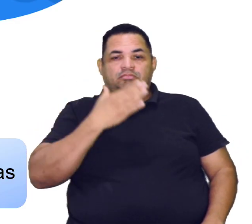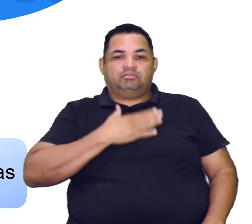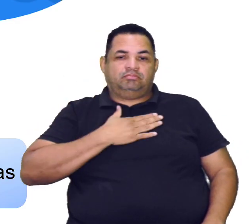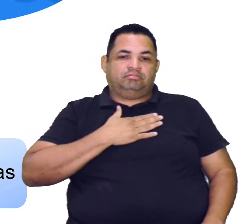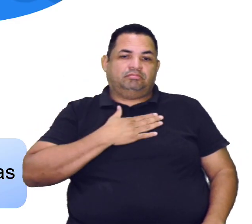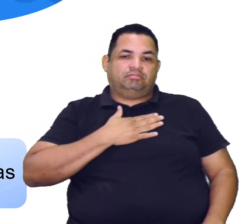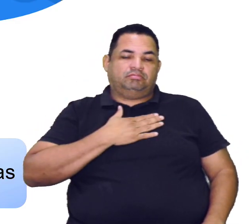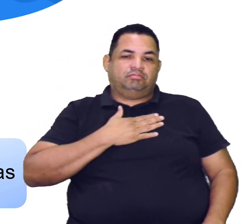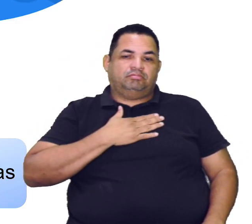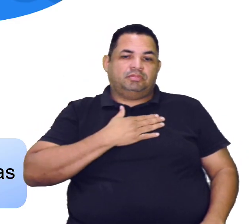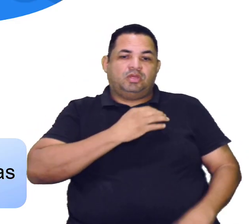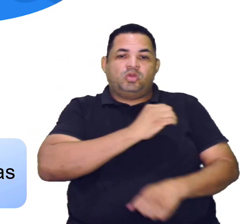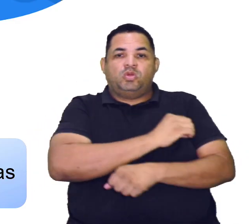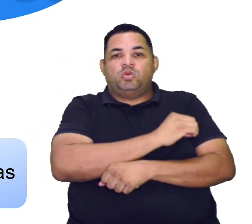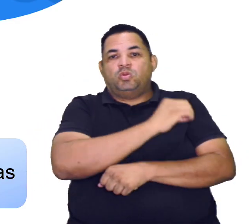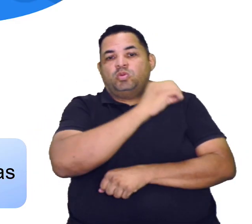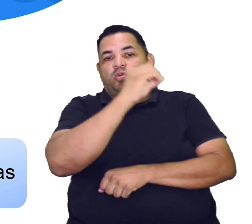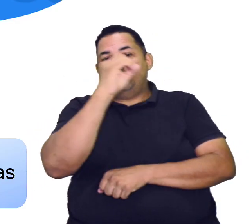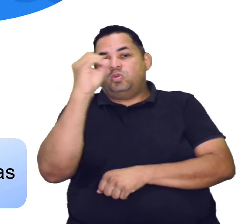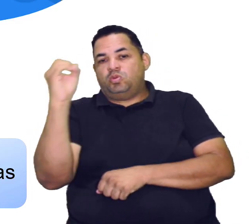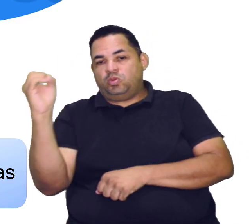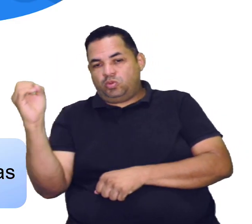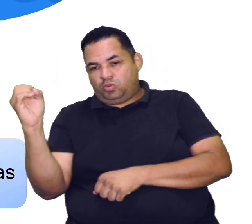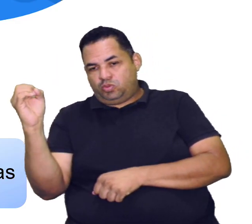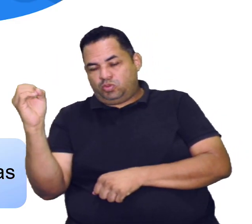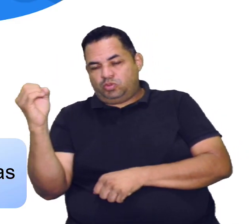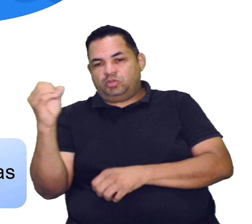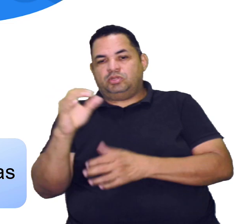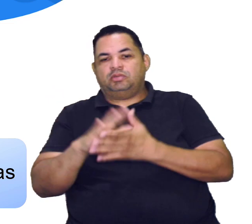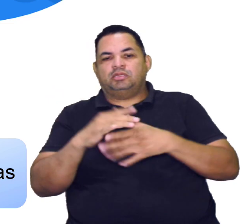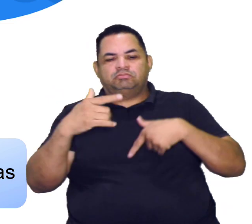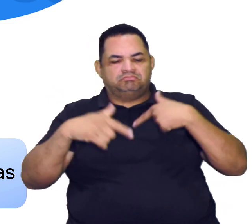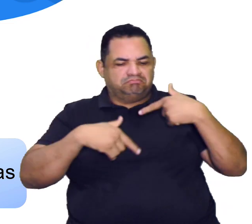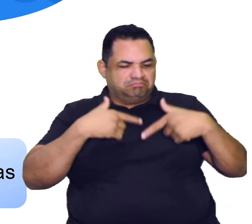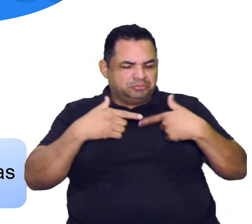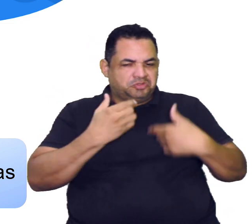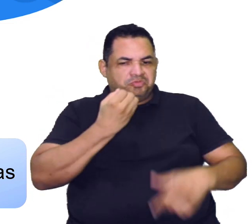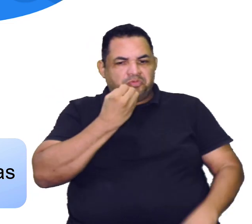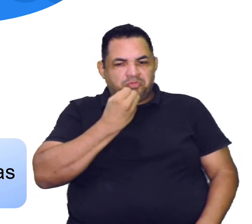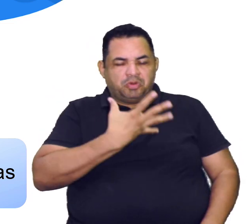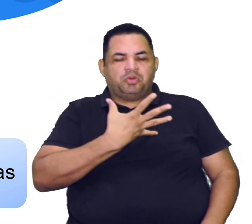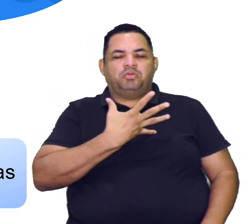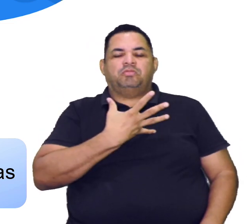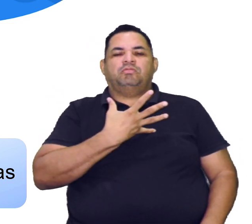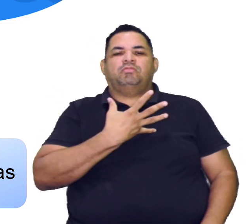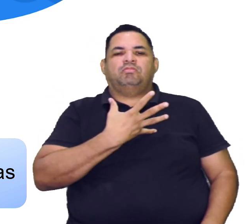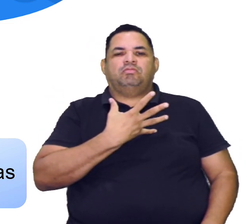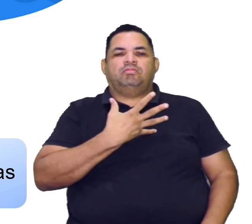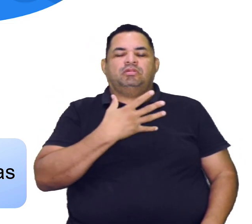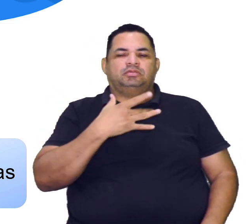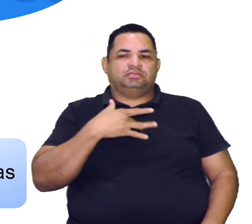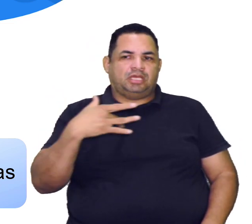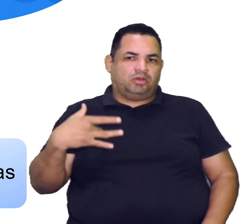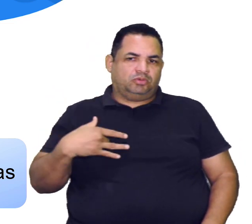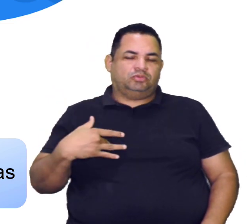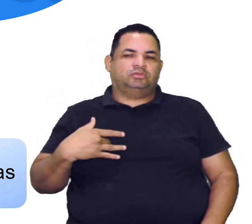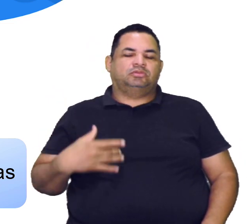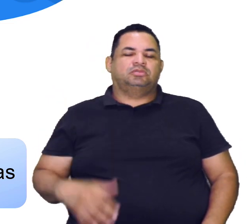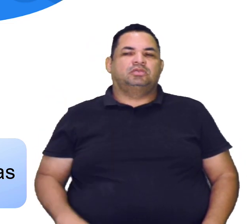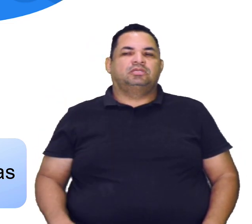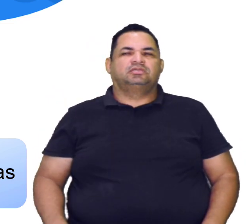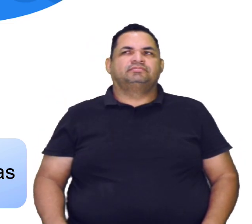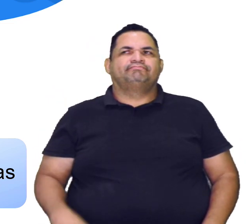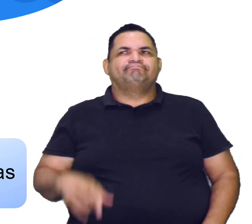dia vai ser mais produtivo. E isso é muito bom, né? Muito bom. Sabe aquele dia